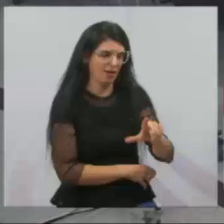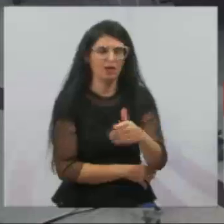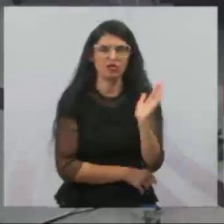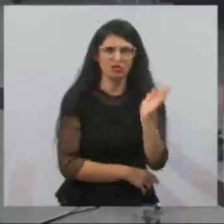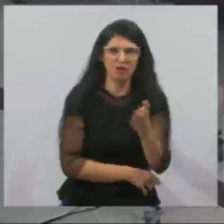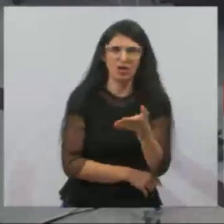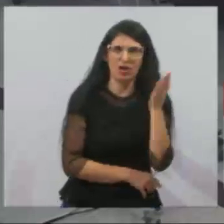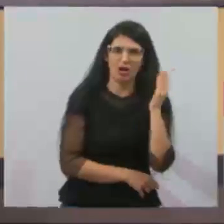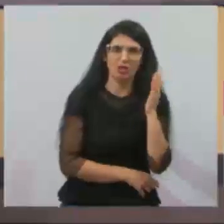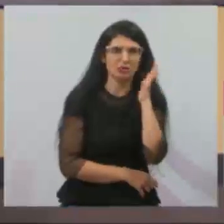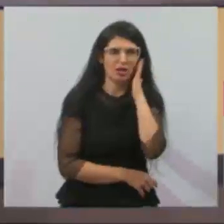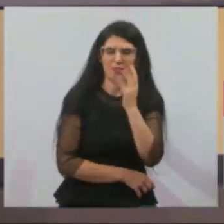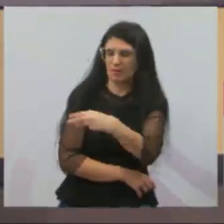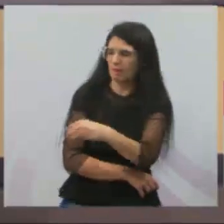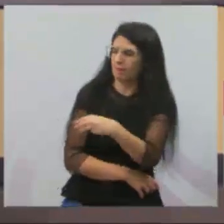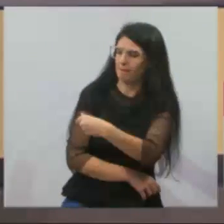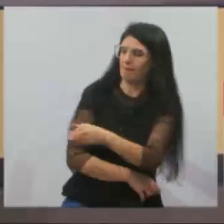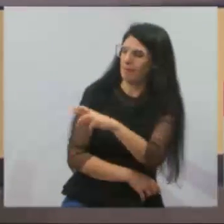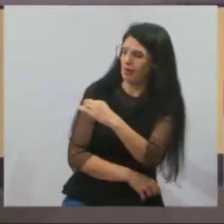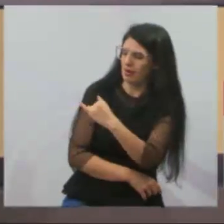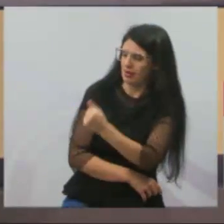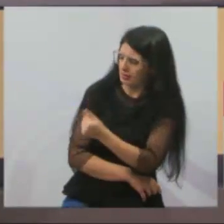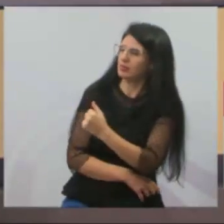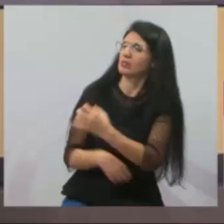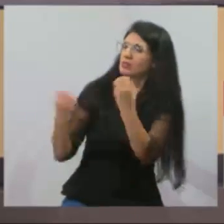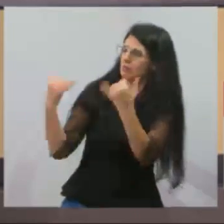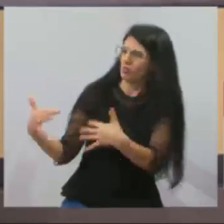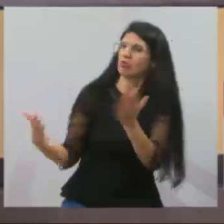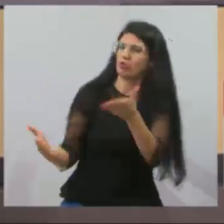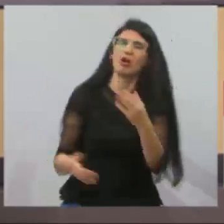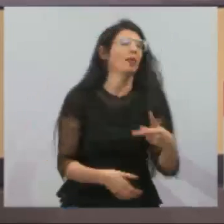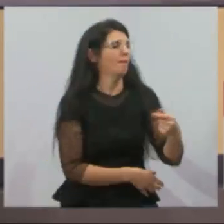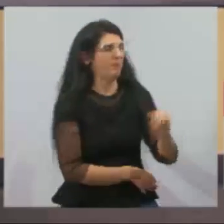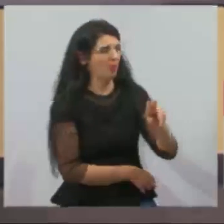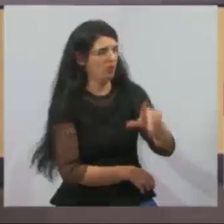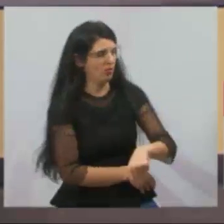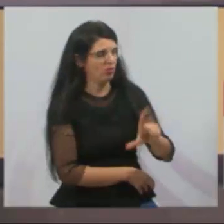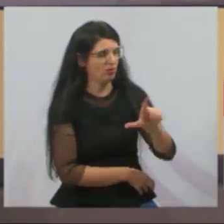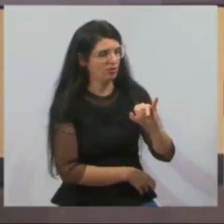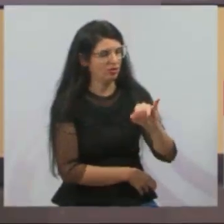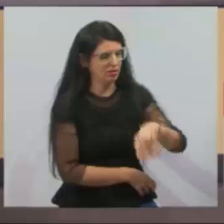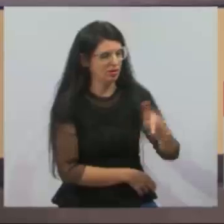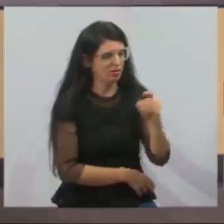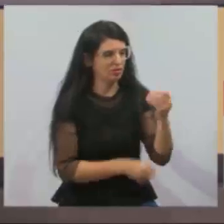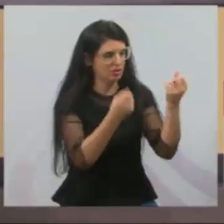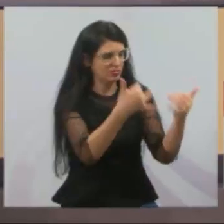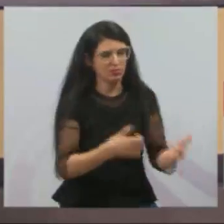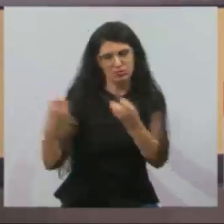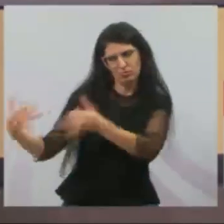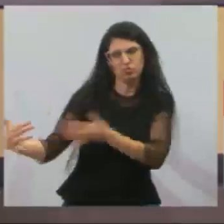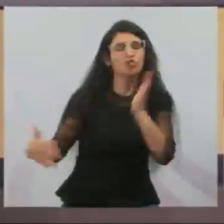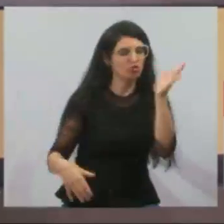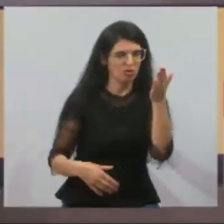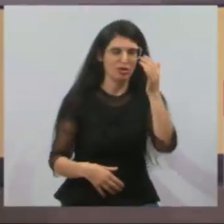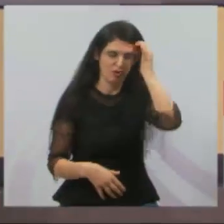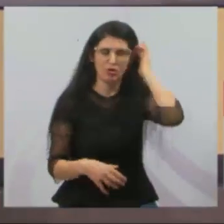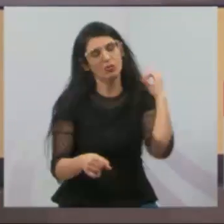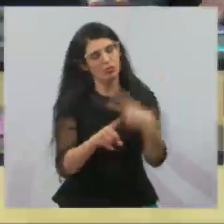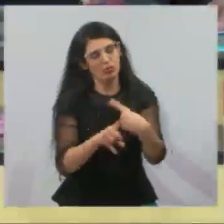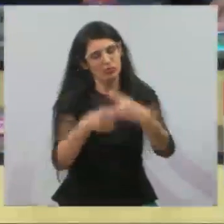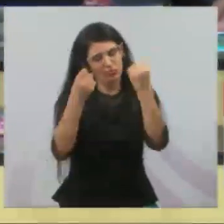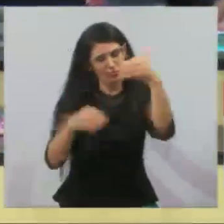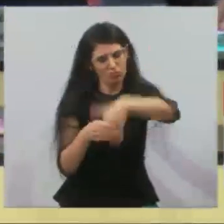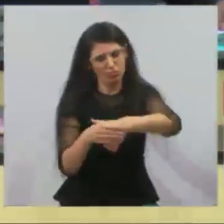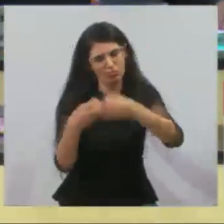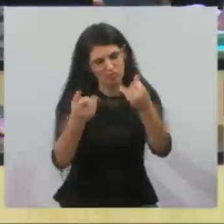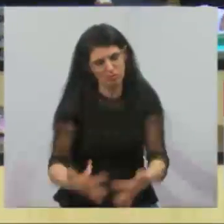né, muito bem a doutora Márcia, através da doutora Márcia e dos Paulinho dos Condutores, o motivo da nossa votação. Eu só gostaria